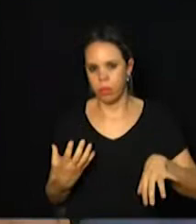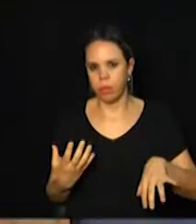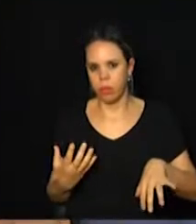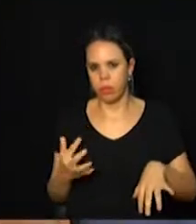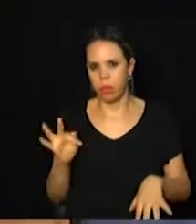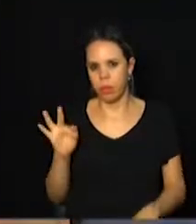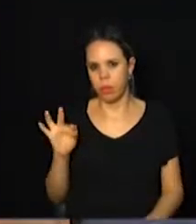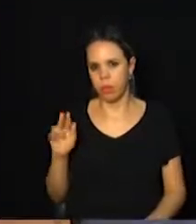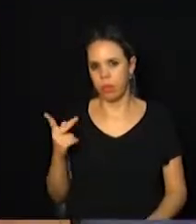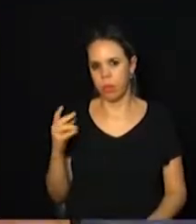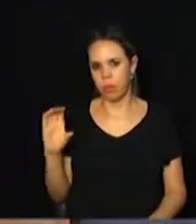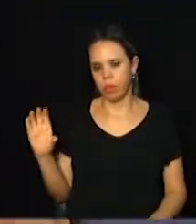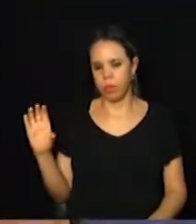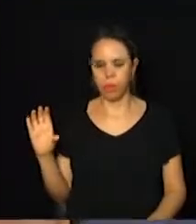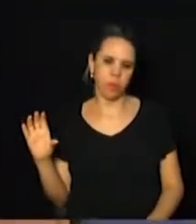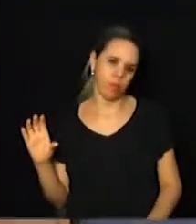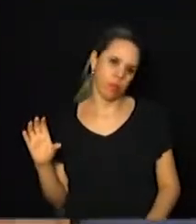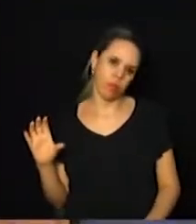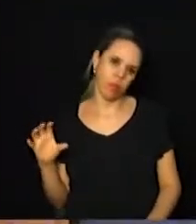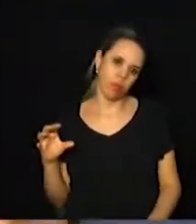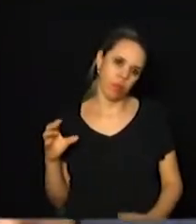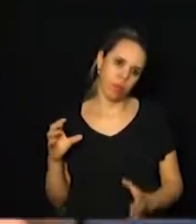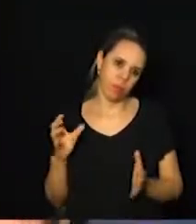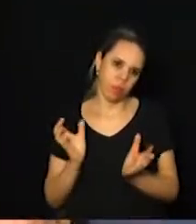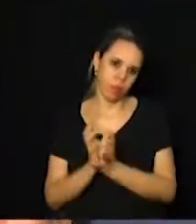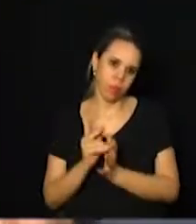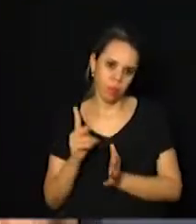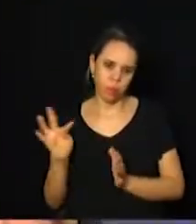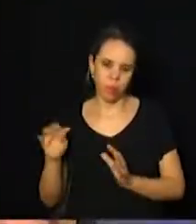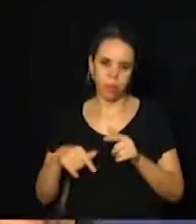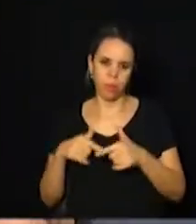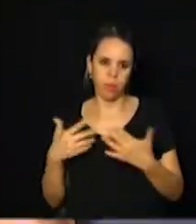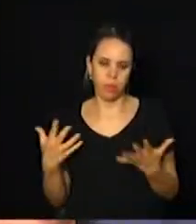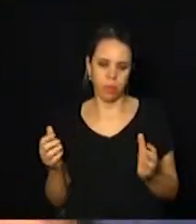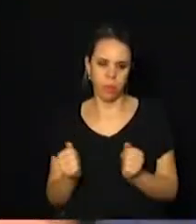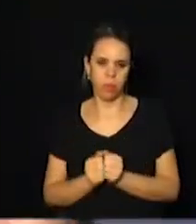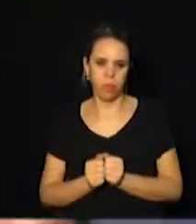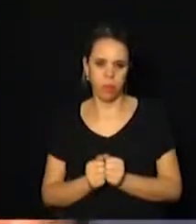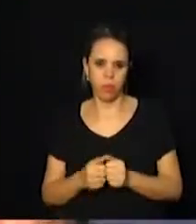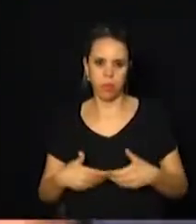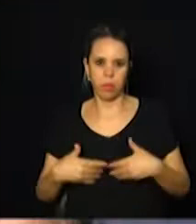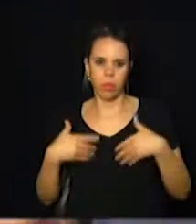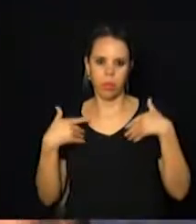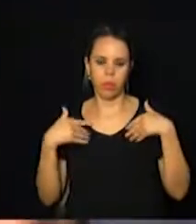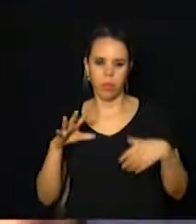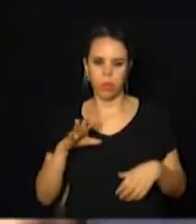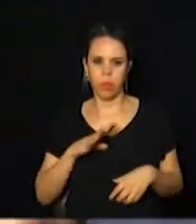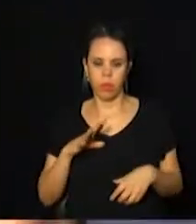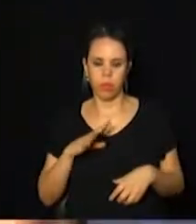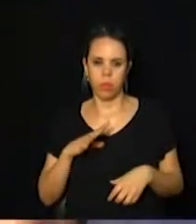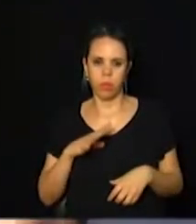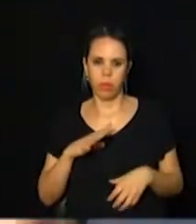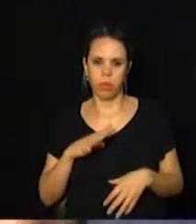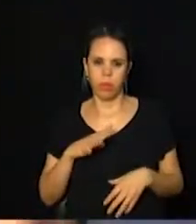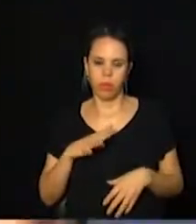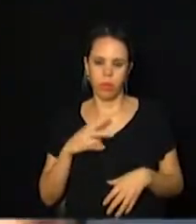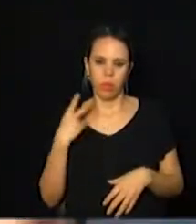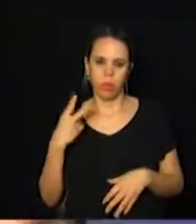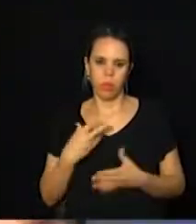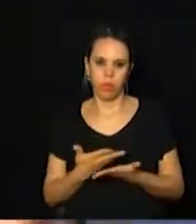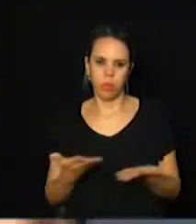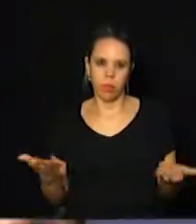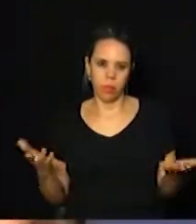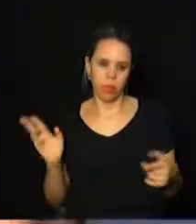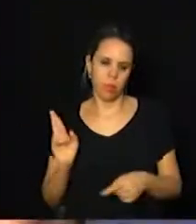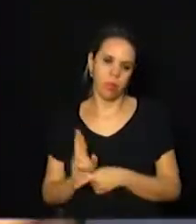então FHC e com toda a bancada dos trabalhadores junto então esse orgulho na cidade se orgulha do nosso parlamentar e de